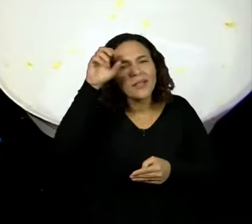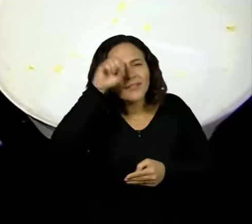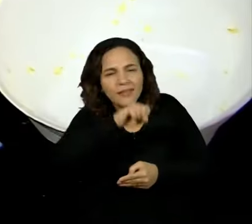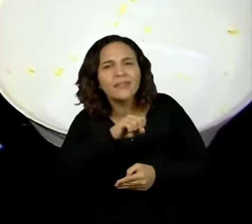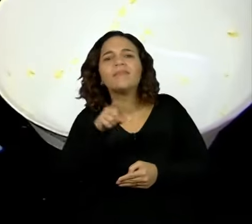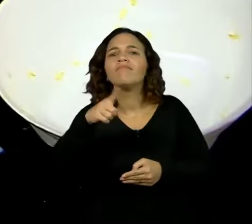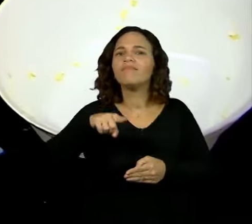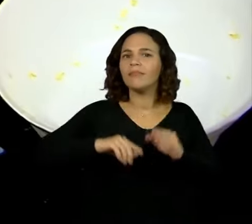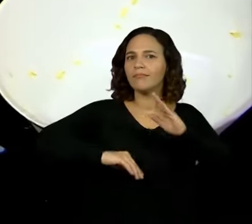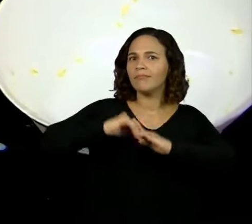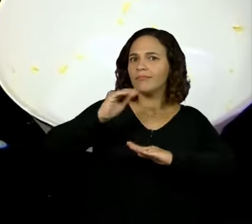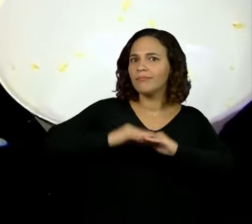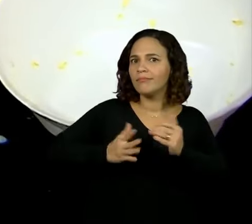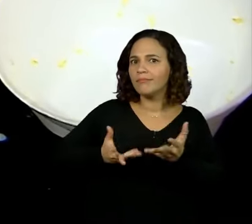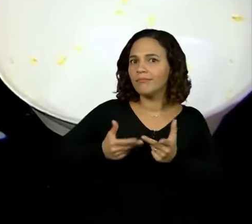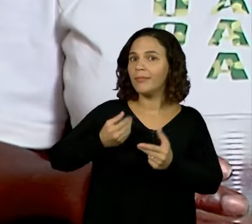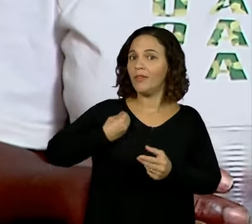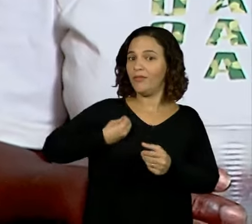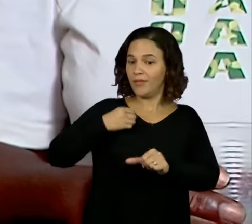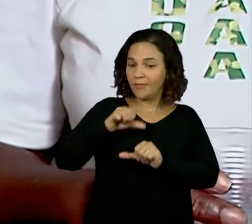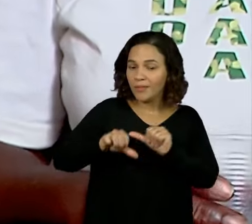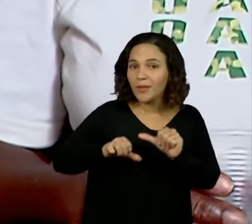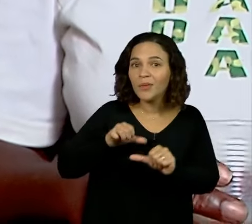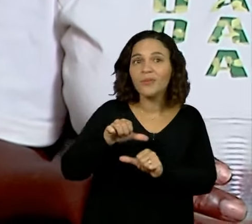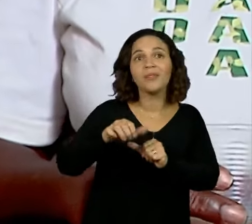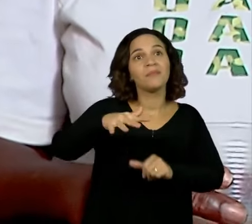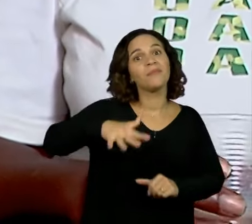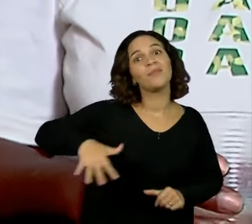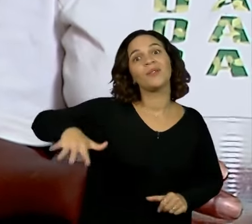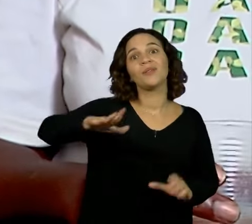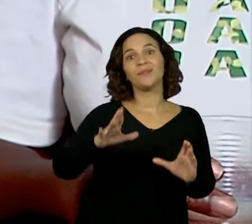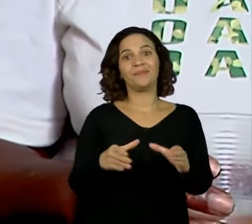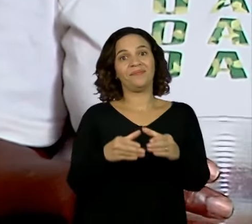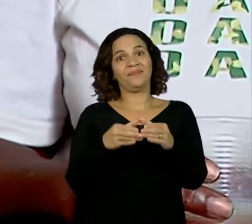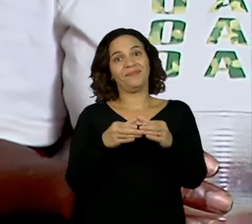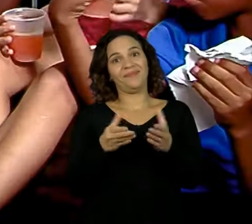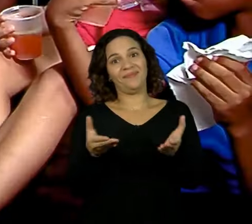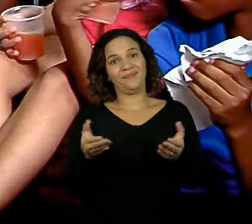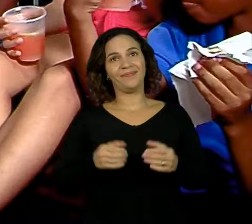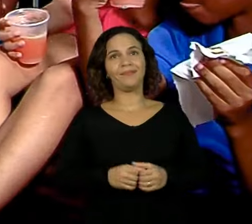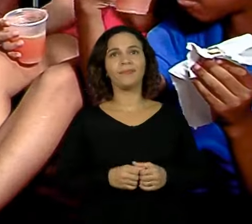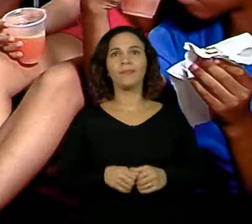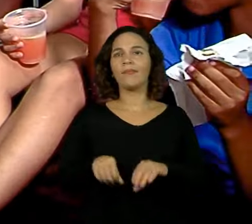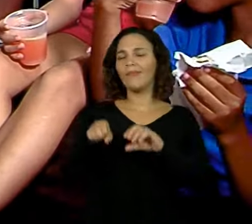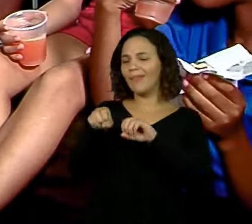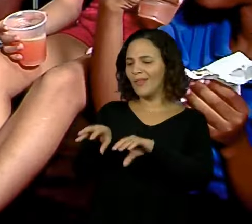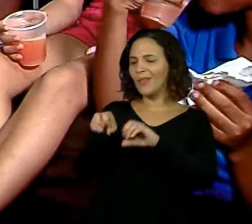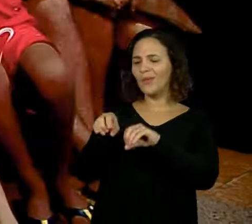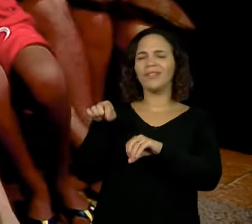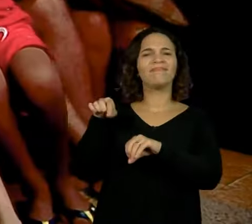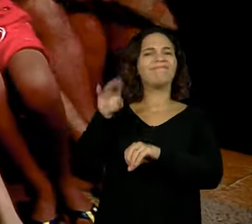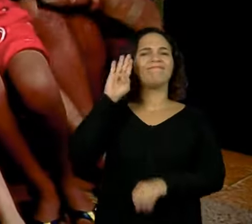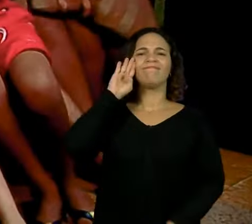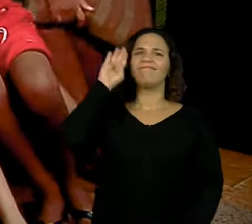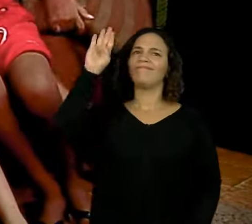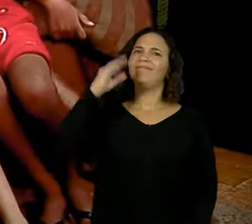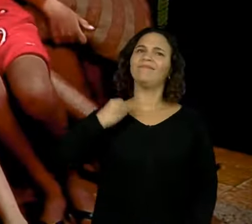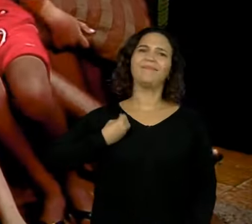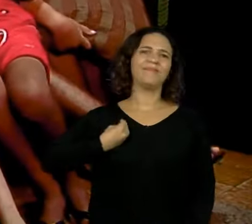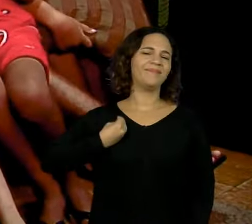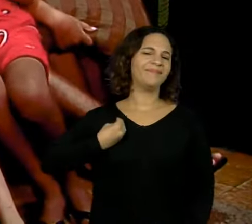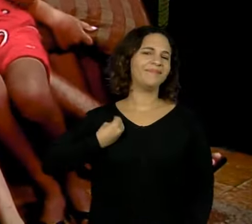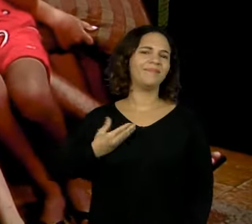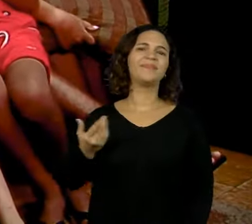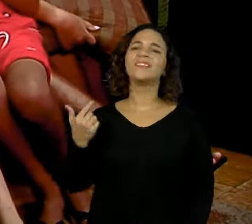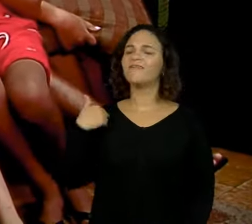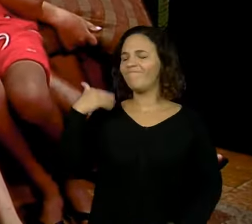que se prepara a mudança de vida para toda uma comunidade. A educação é tudo, né? Fico